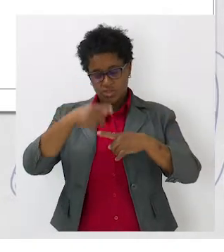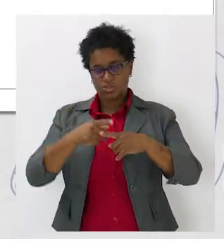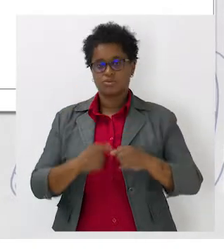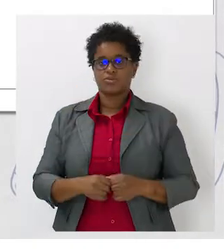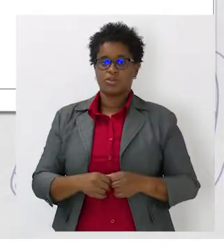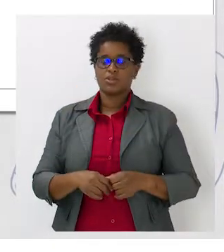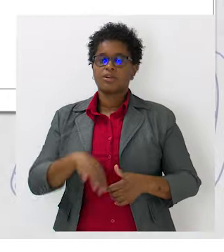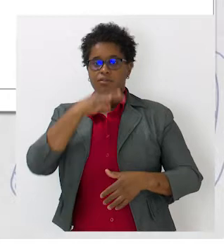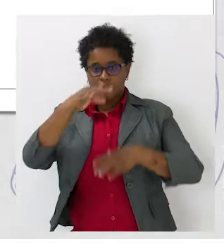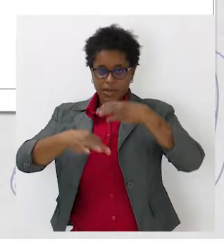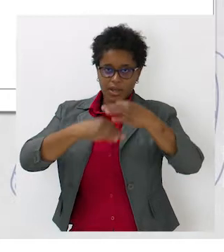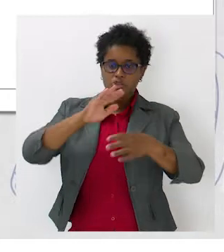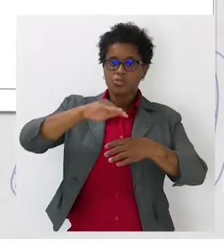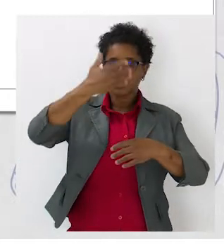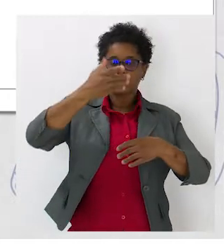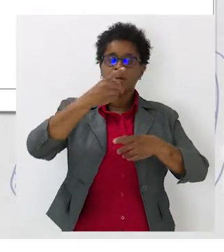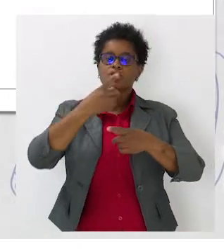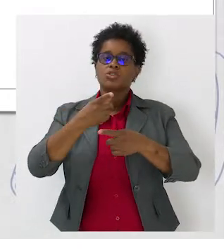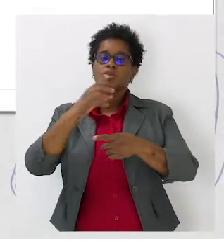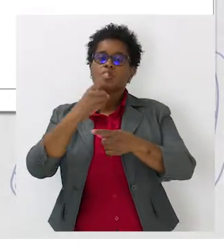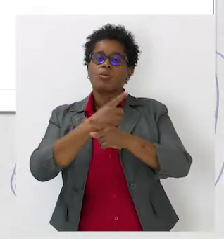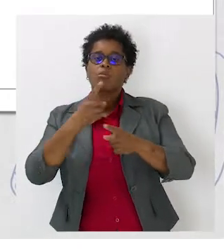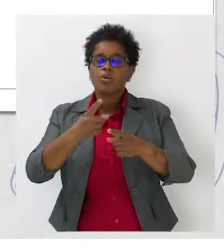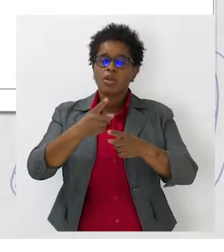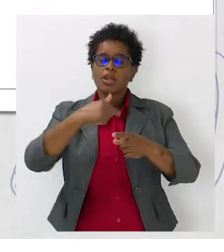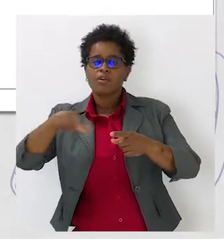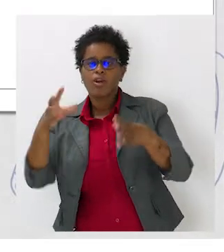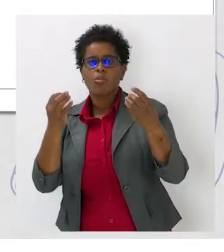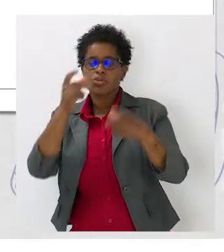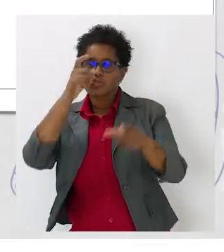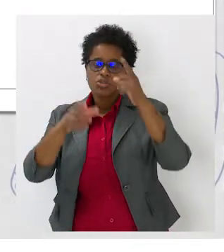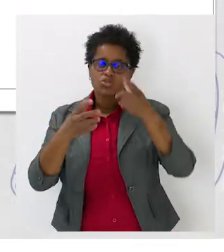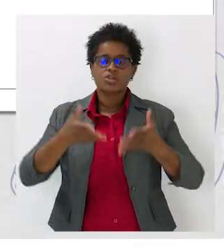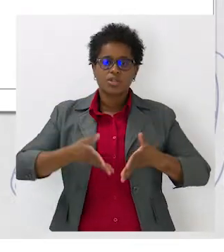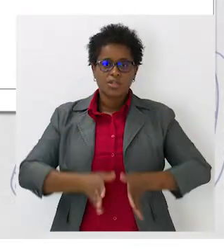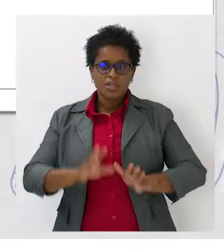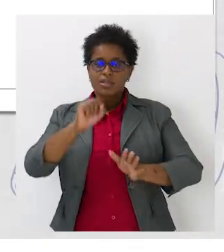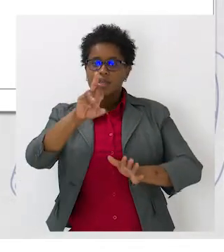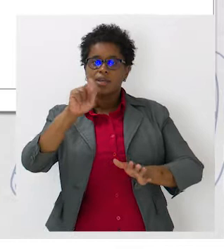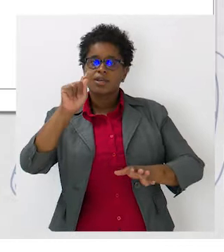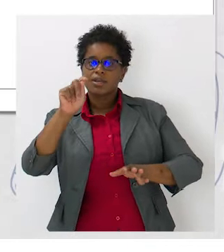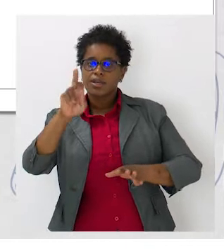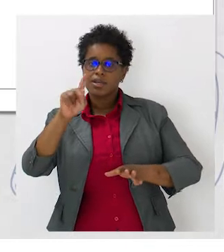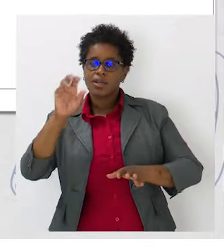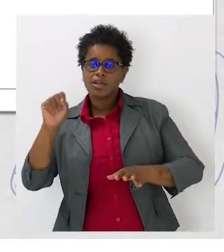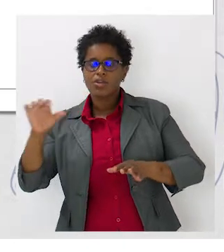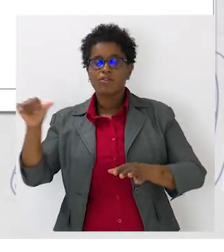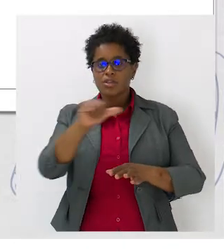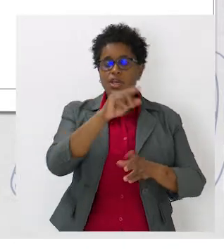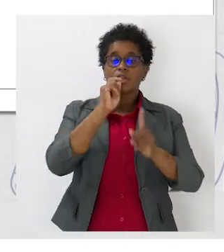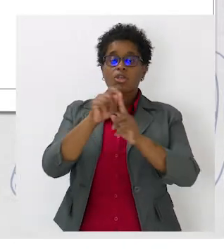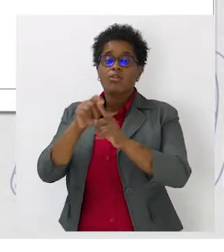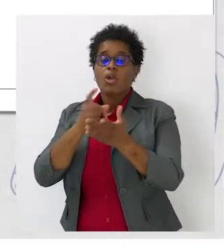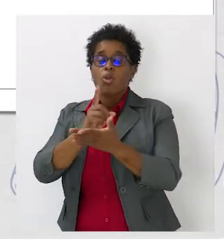objetivos. Referir os principais motivos que levaram muitos gregos a emigrarem, identificar no mapa